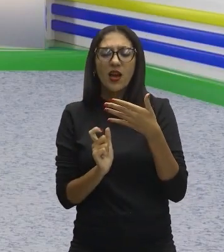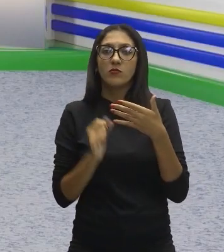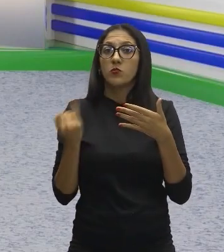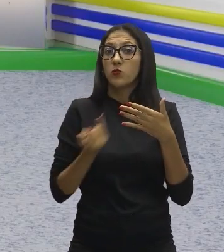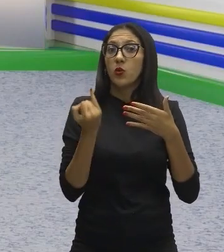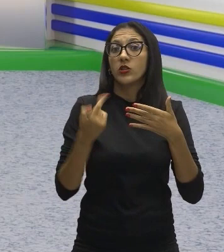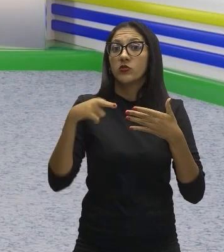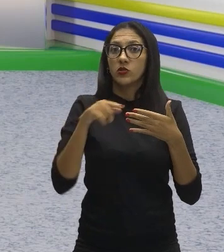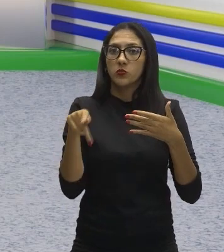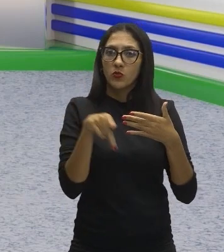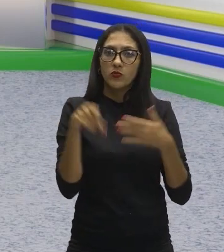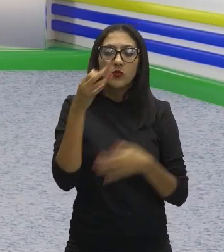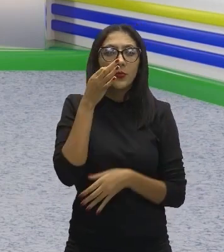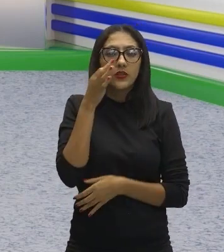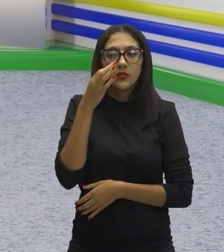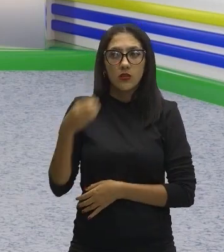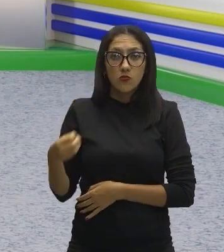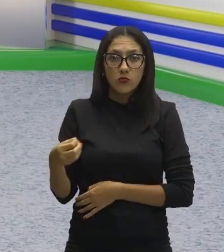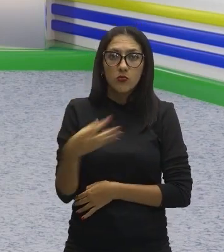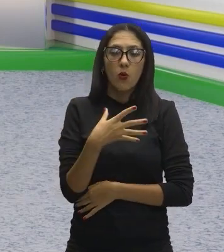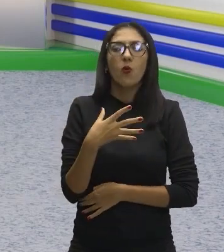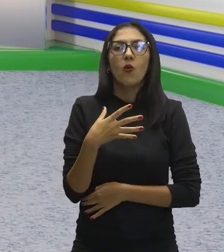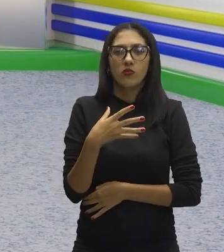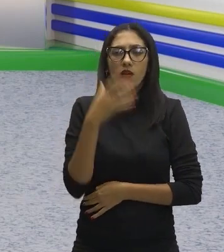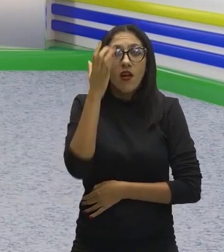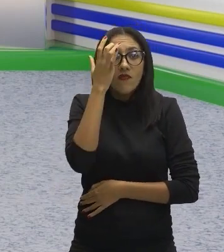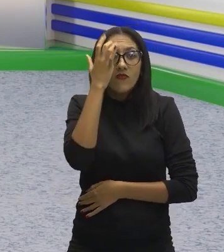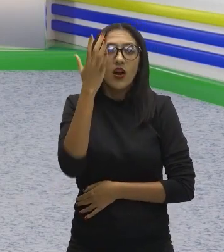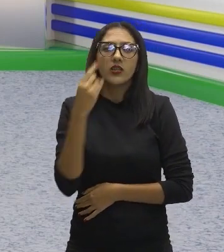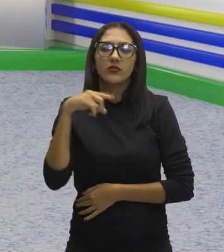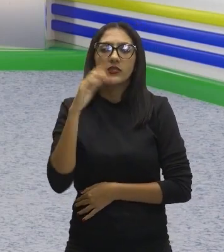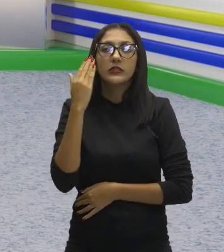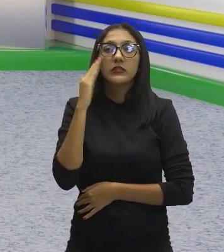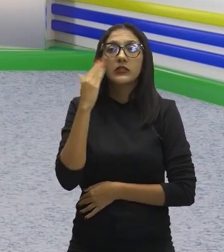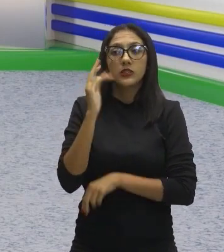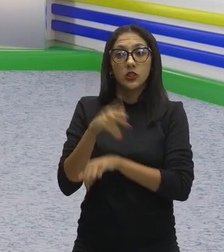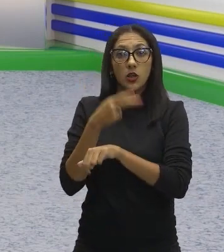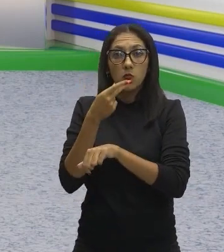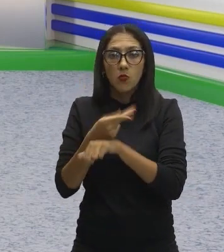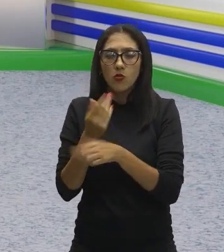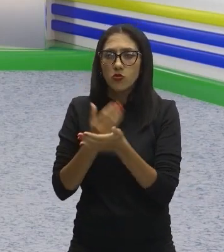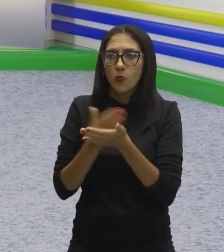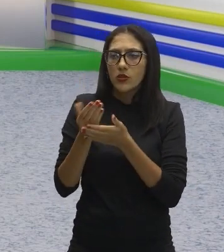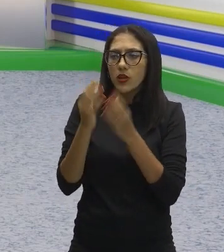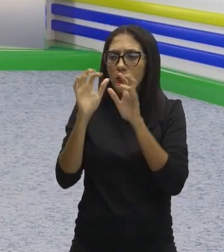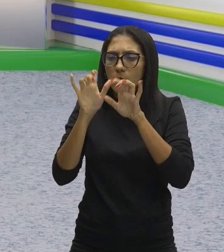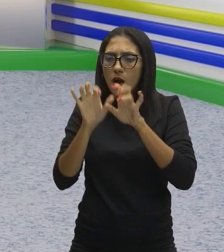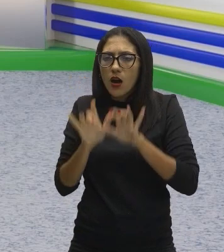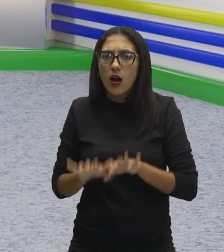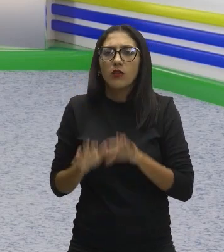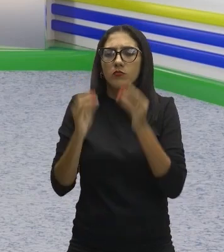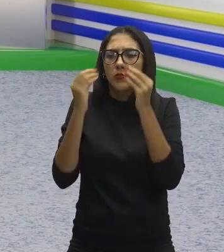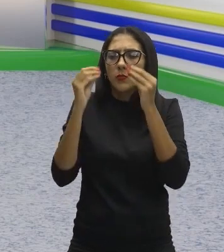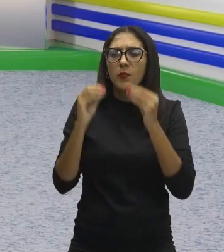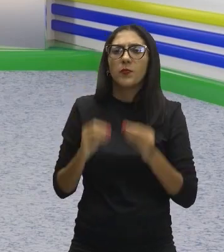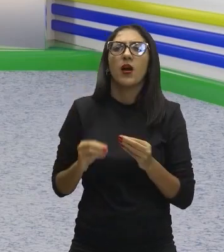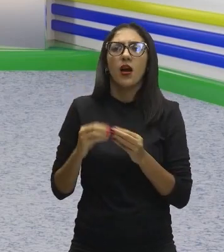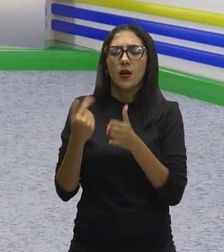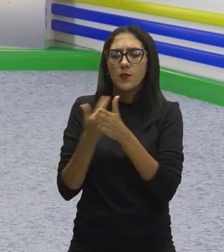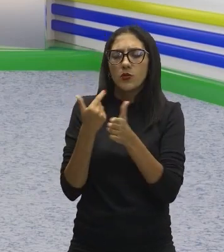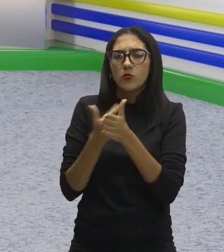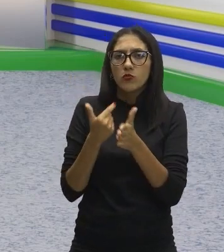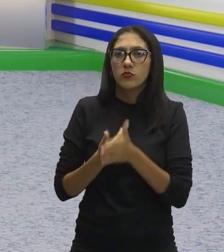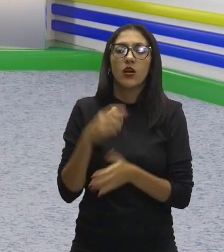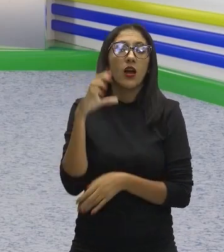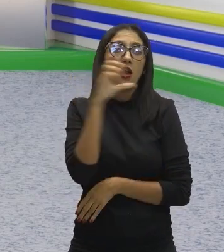aí para facilitar na hora de conversar ali via IPTV, né, ou então escrever alguma mensagem mais rápida. Tá? Então é importante a